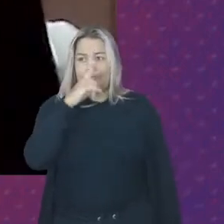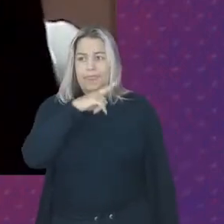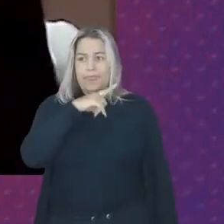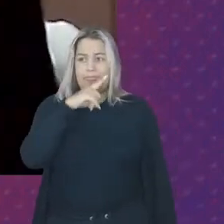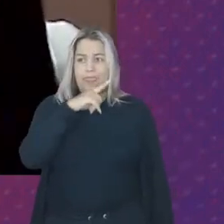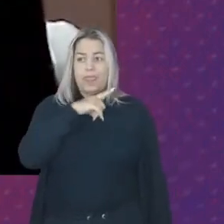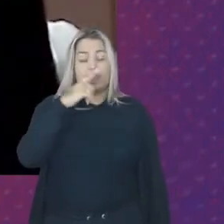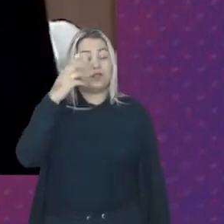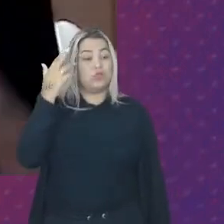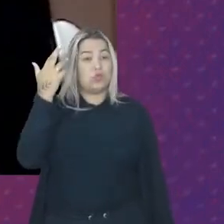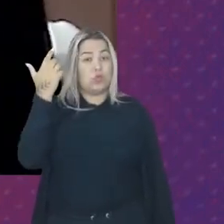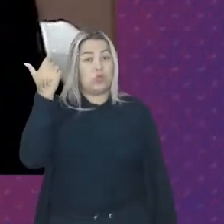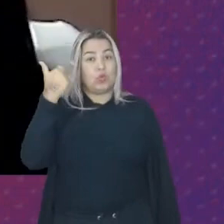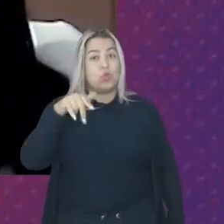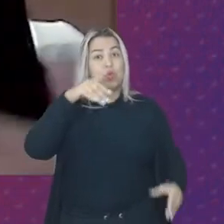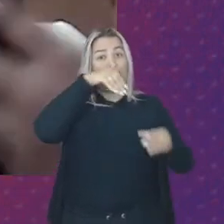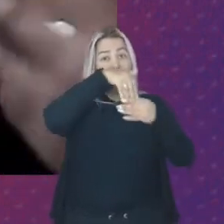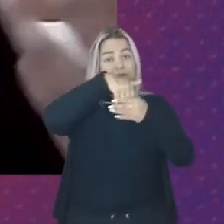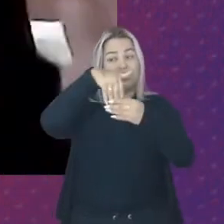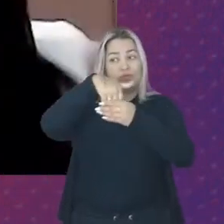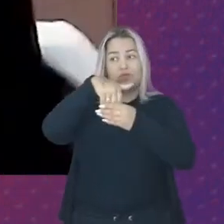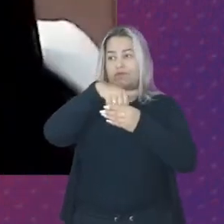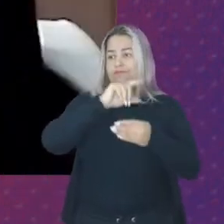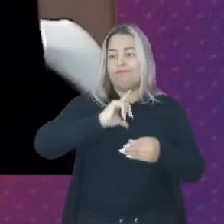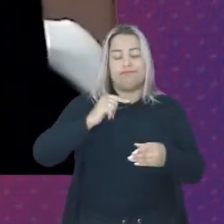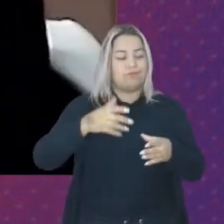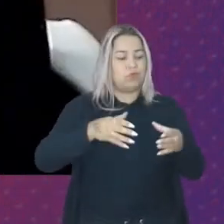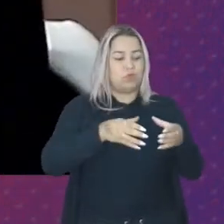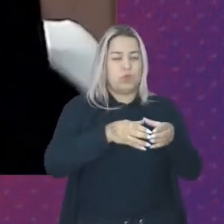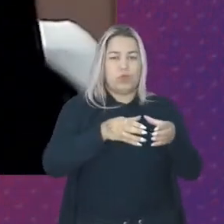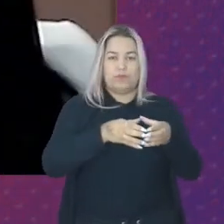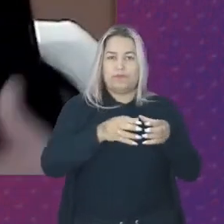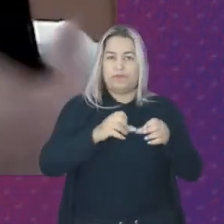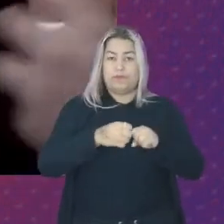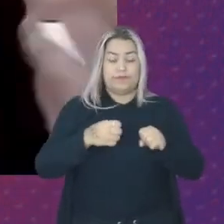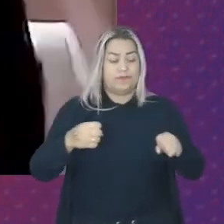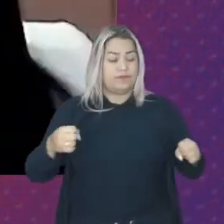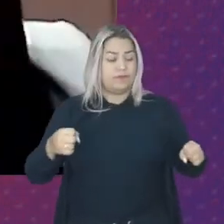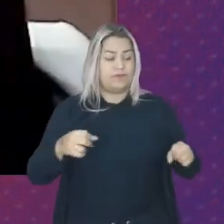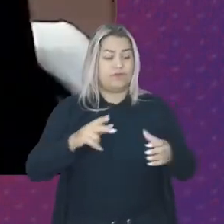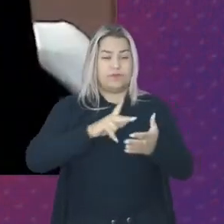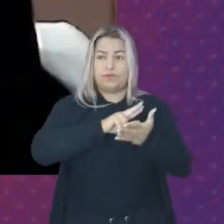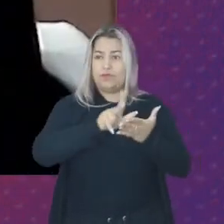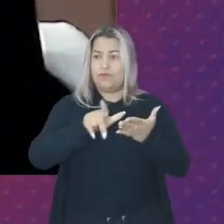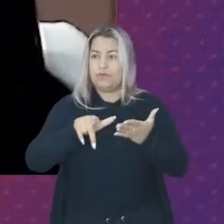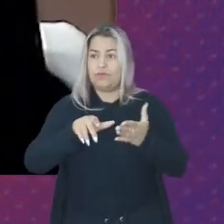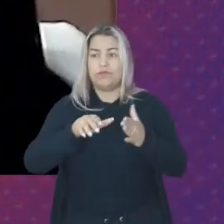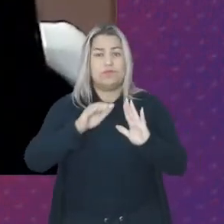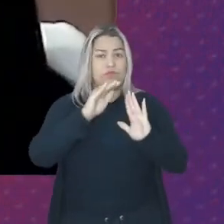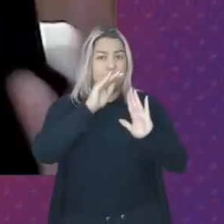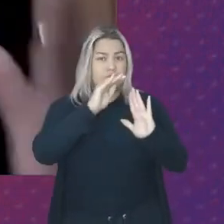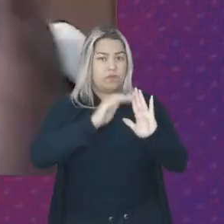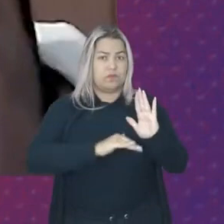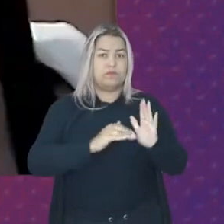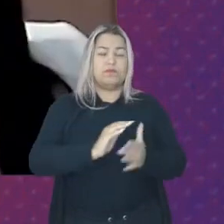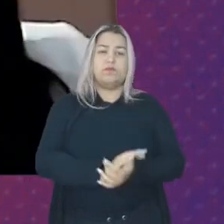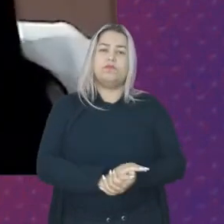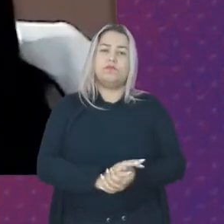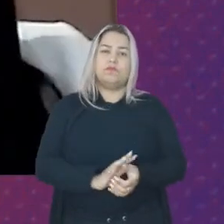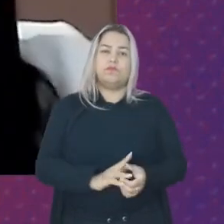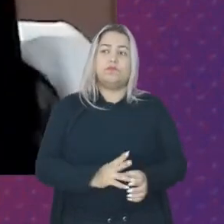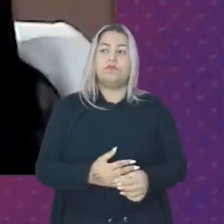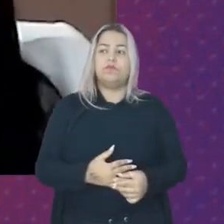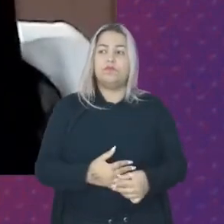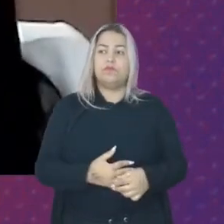uma reeleição não tem uma equipe grande para produzir diversos conteúdos.